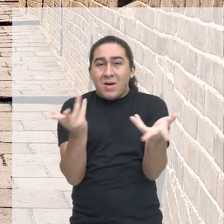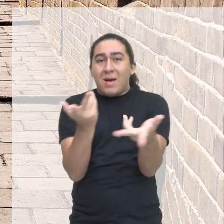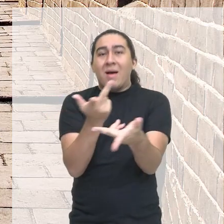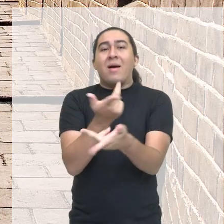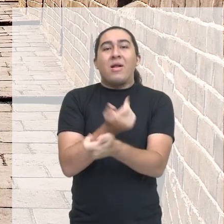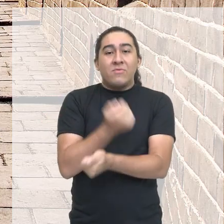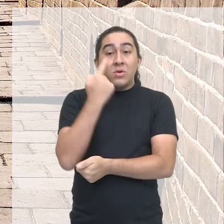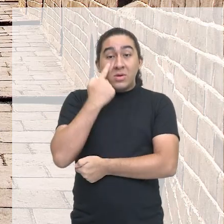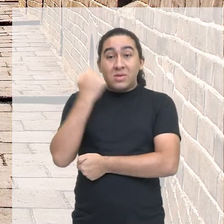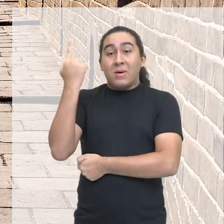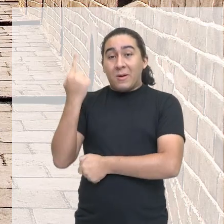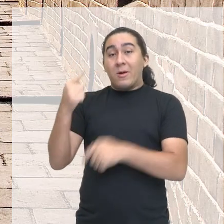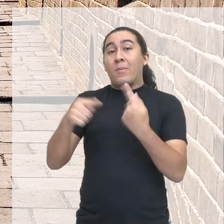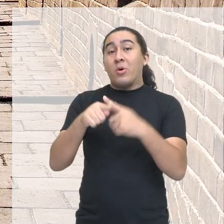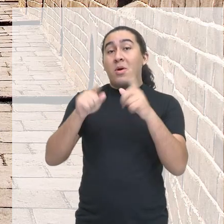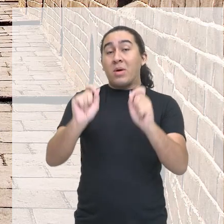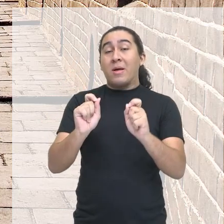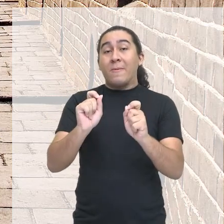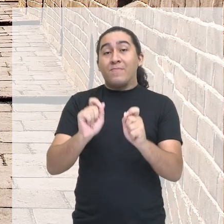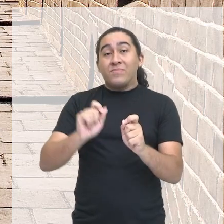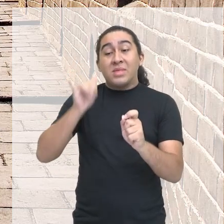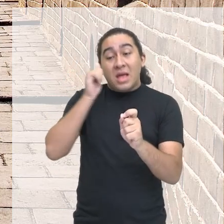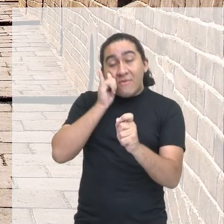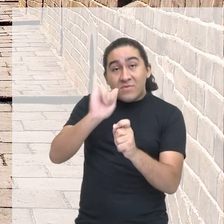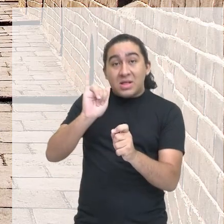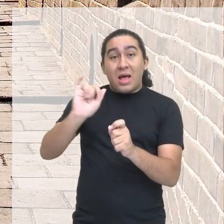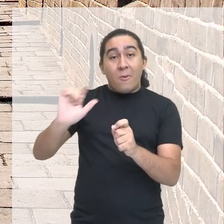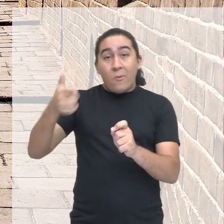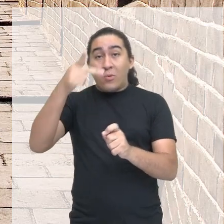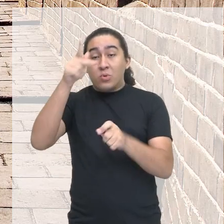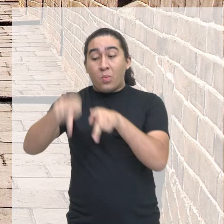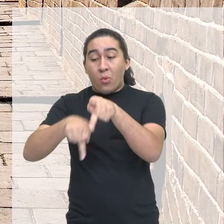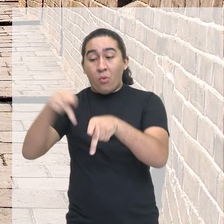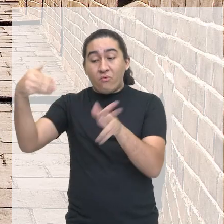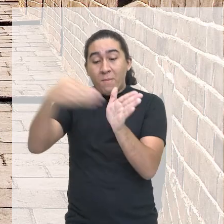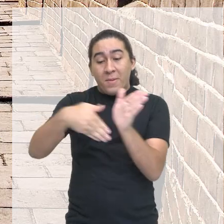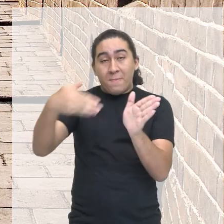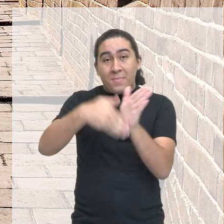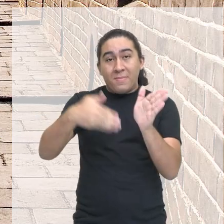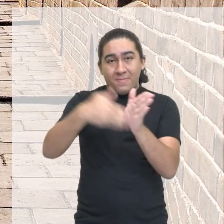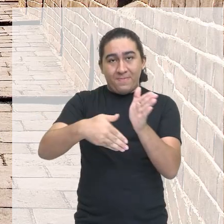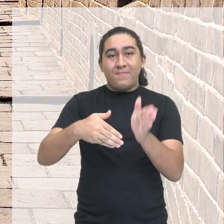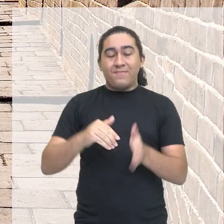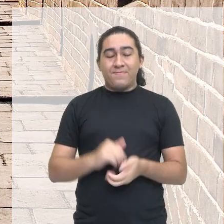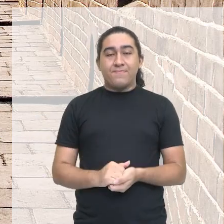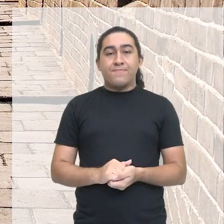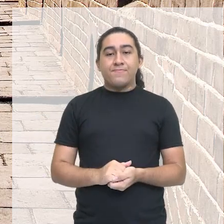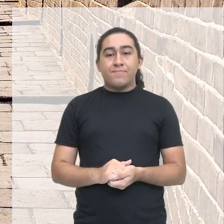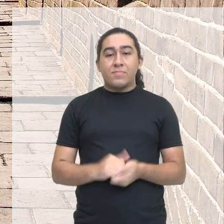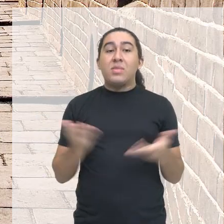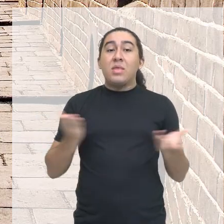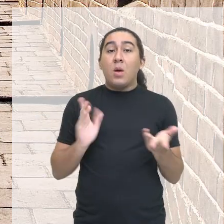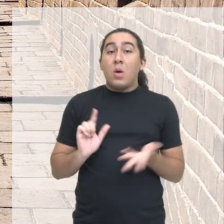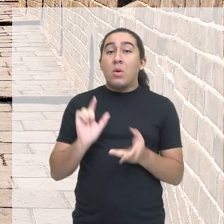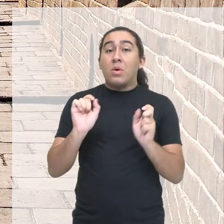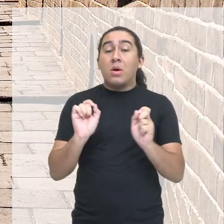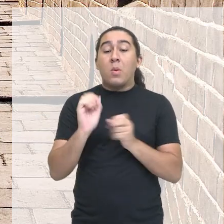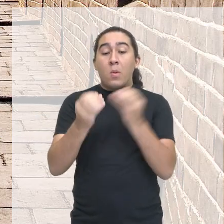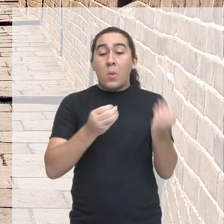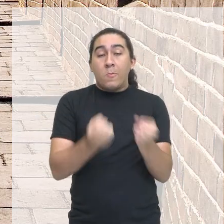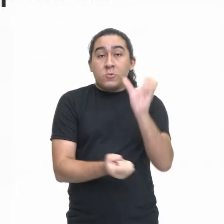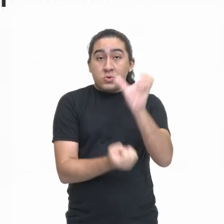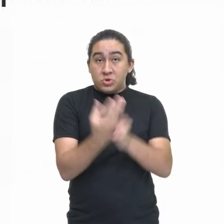gigantesca justamente para impedir a invasão de outros povos, tá bom? Vamos às origens